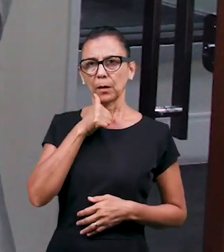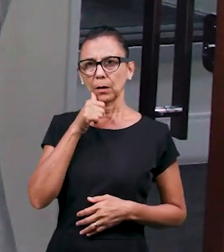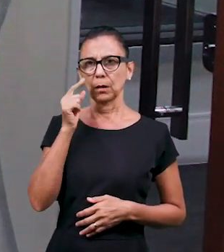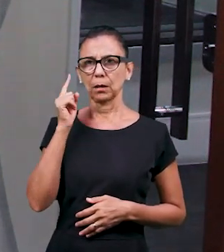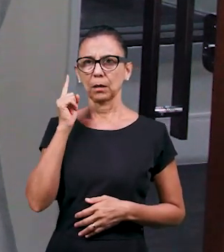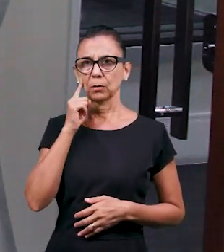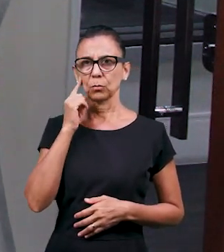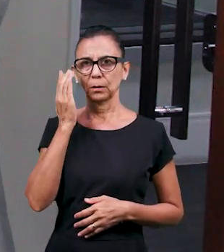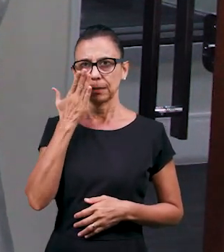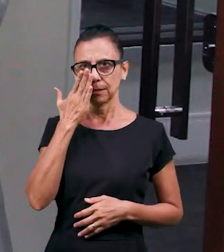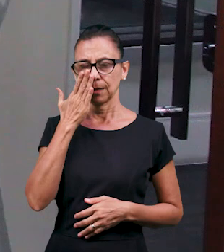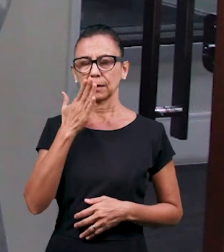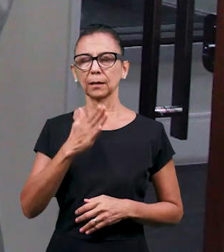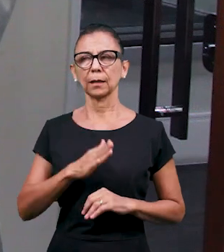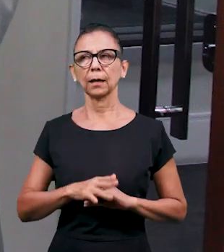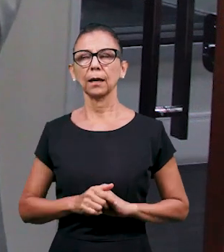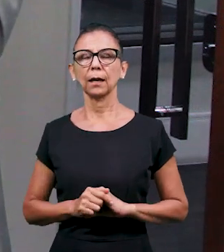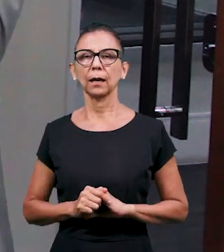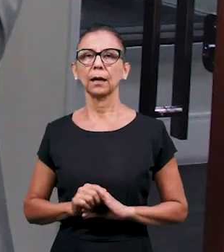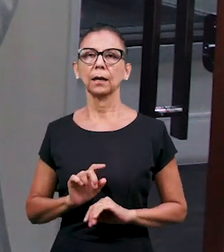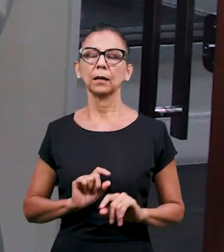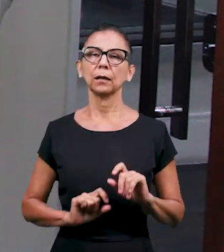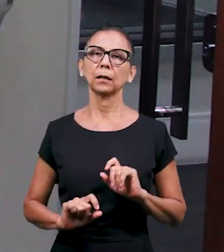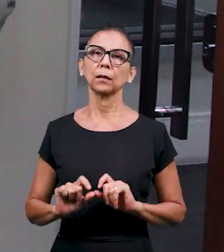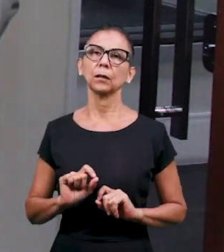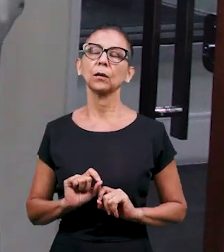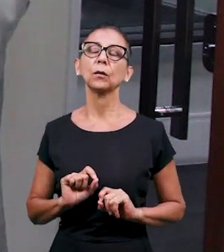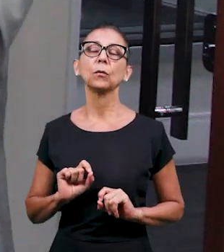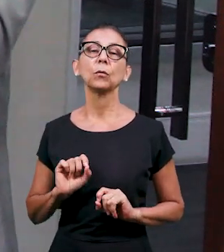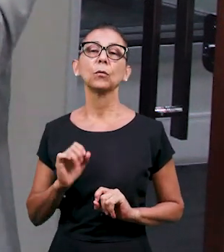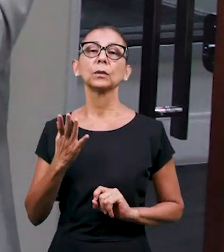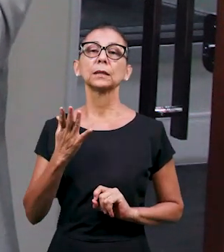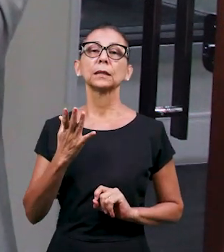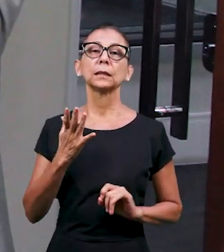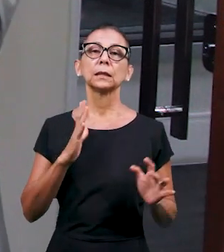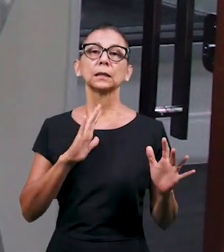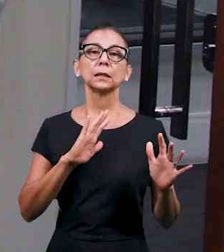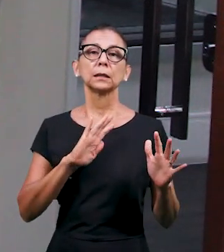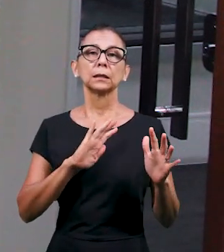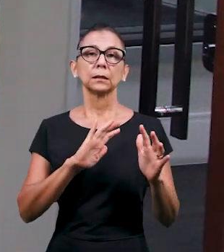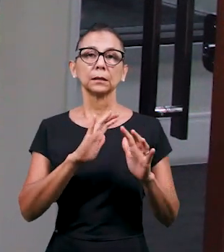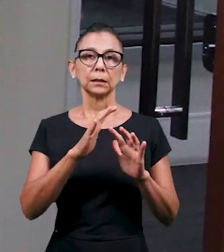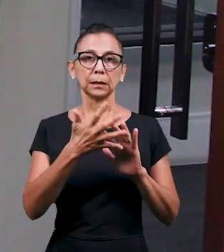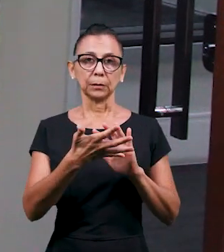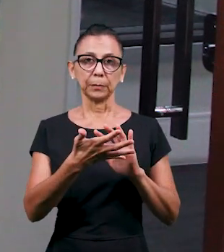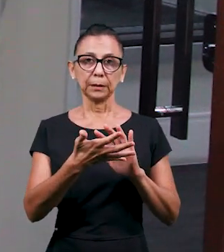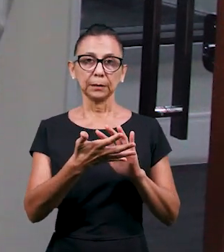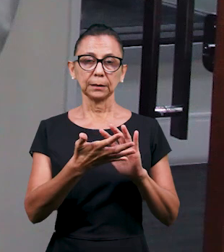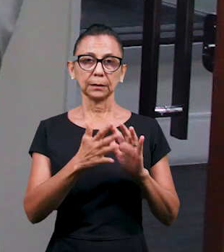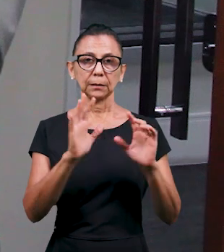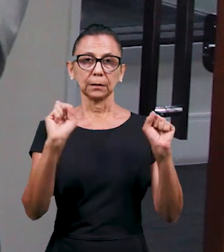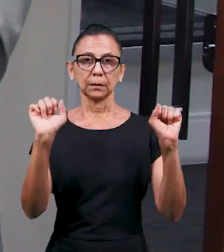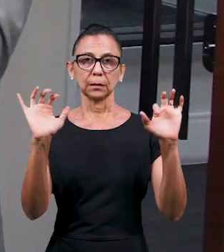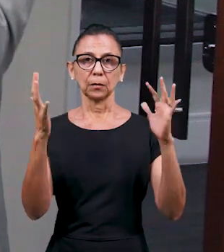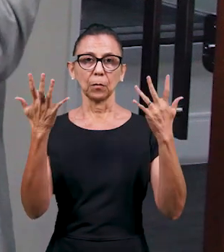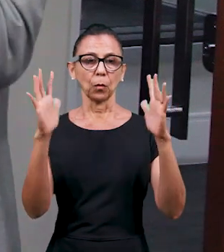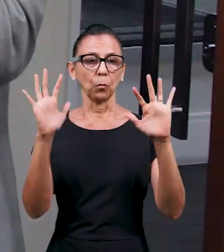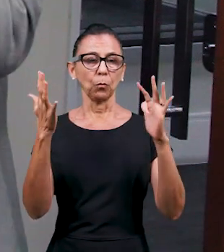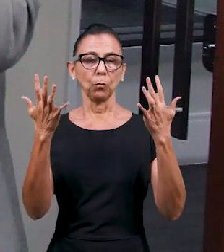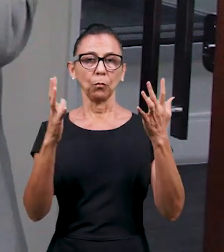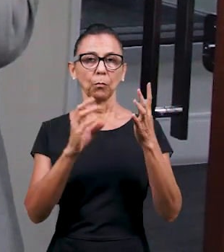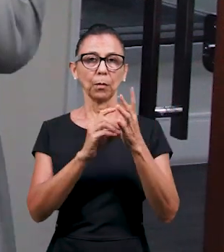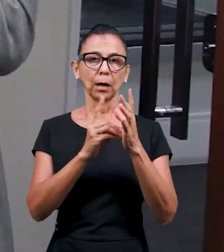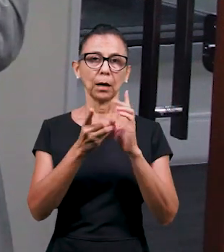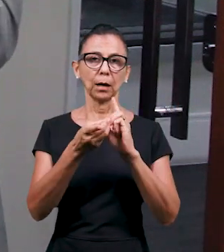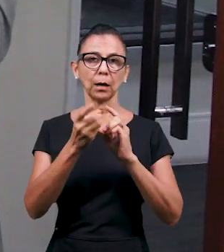cega, onde havia uma interpretação em Libras nas palmas da mão dela, com contato físico,